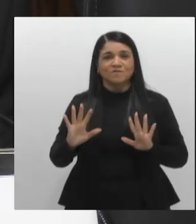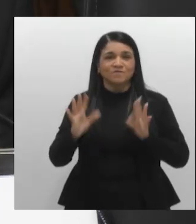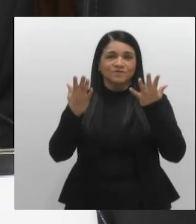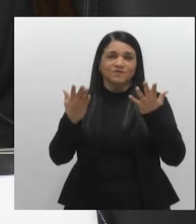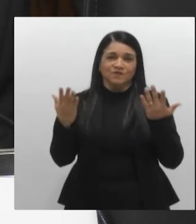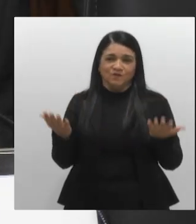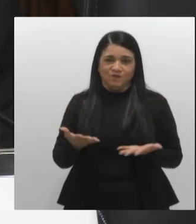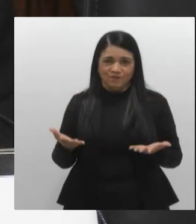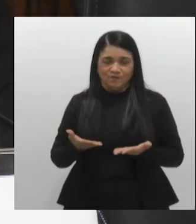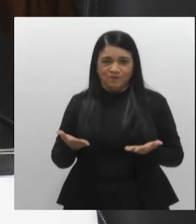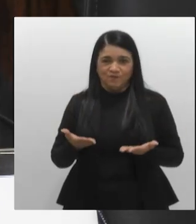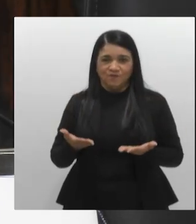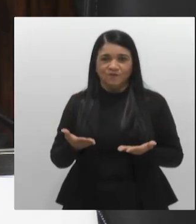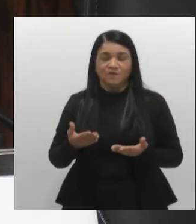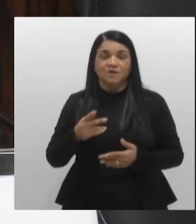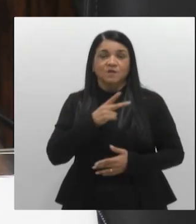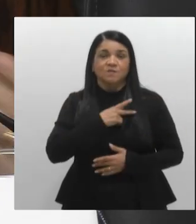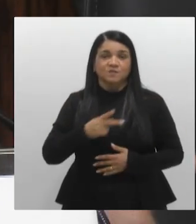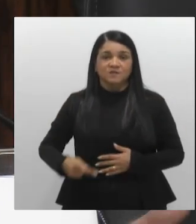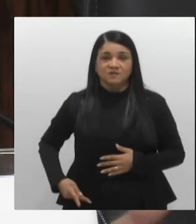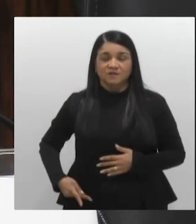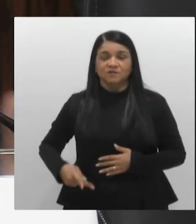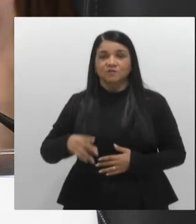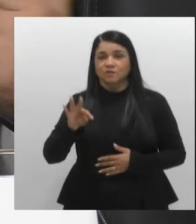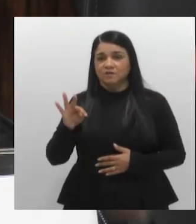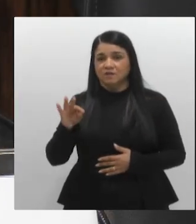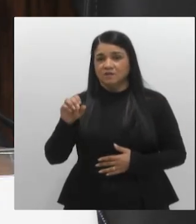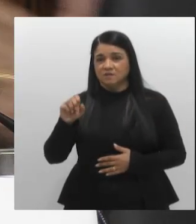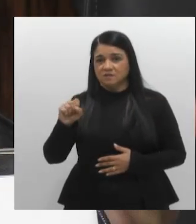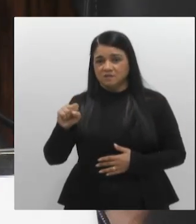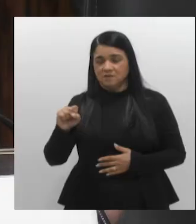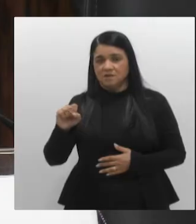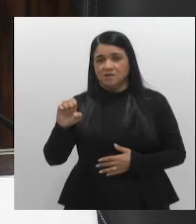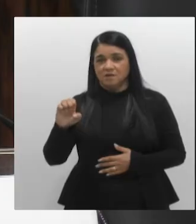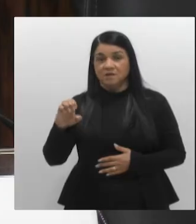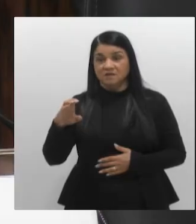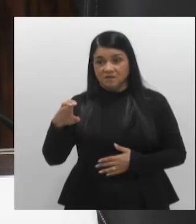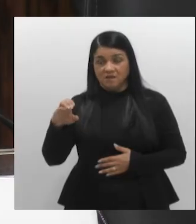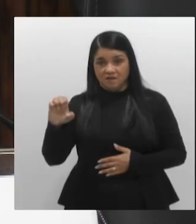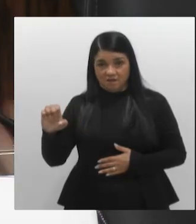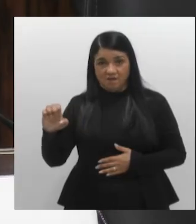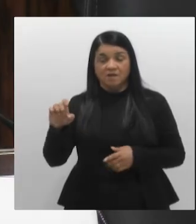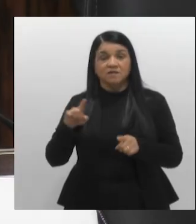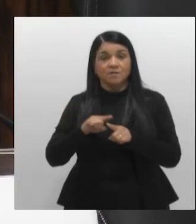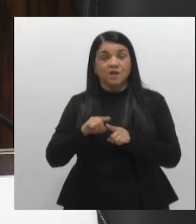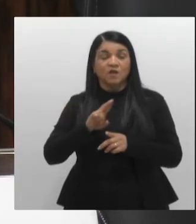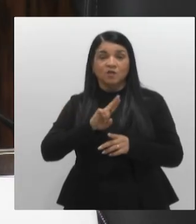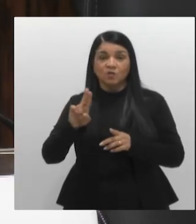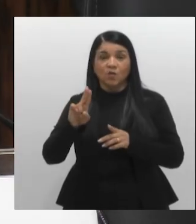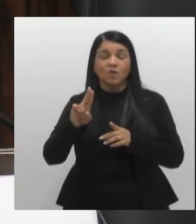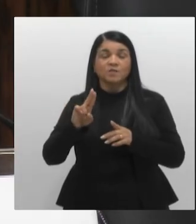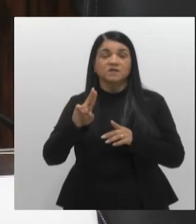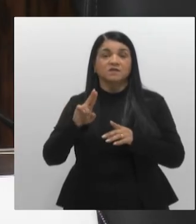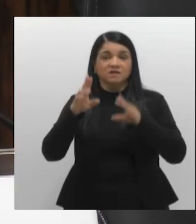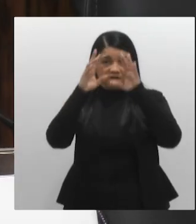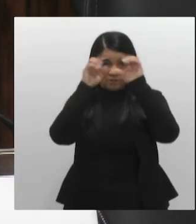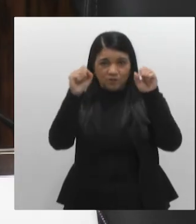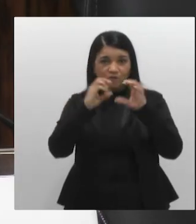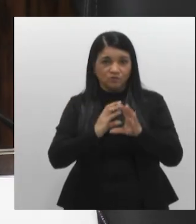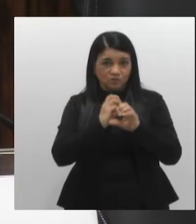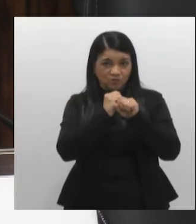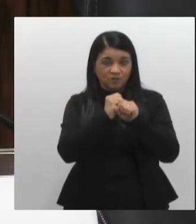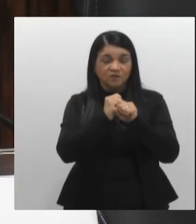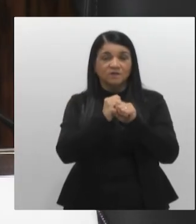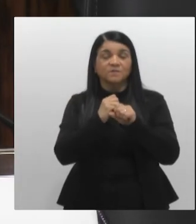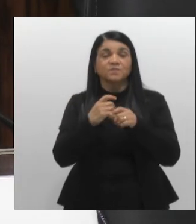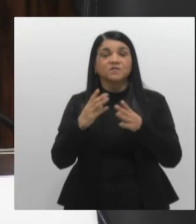de presidente do TCE estar aqui em nome do Tribunal de Contas para fazer desse momento também uma saudação. Eu